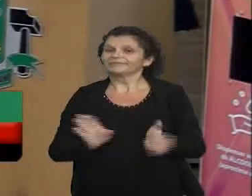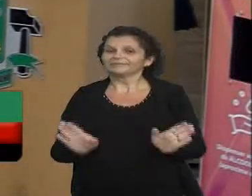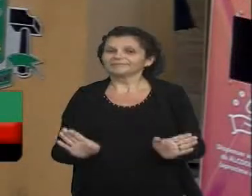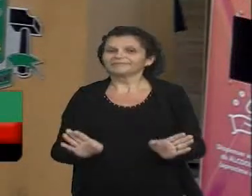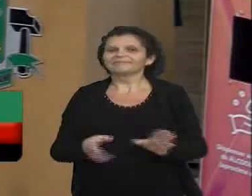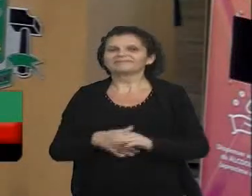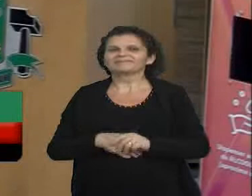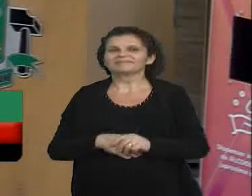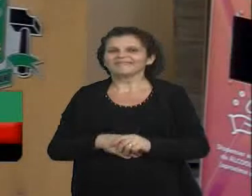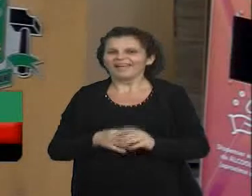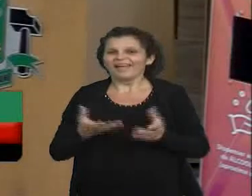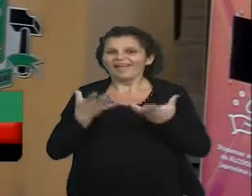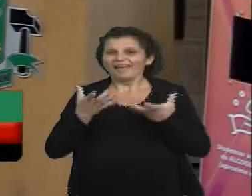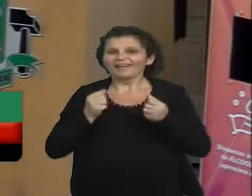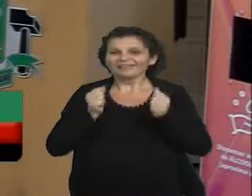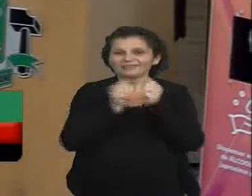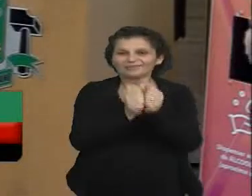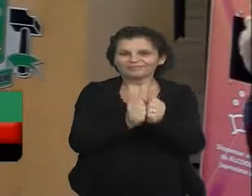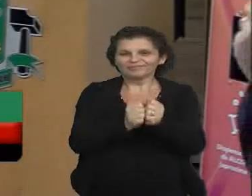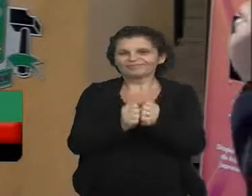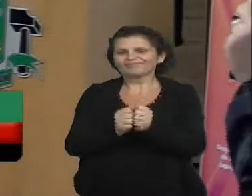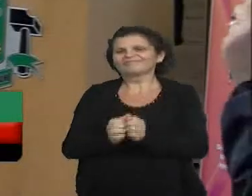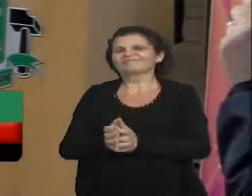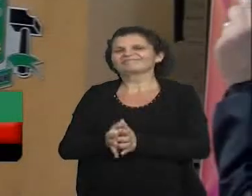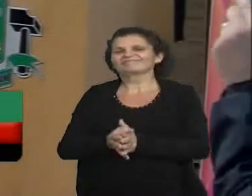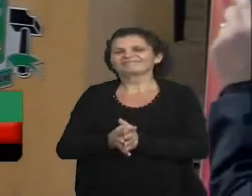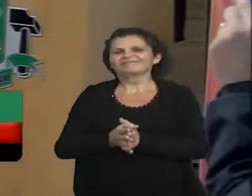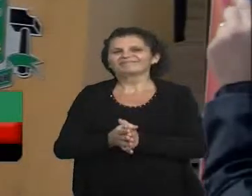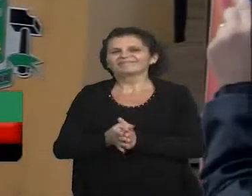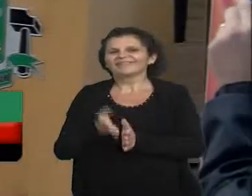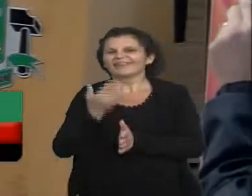Eu quero ir nesse almoço, viu? Olha,